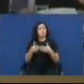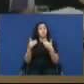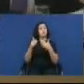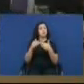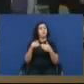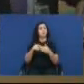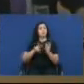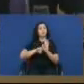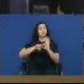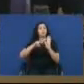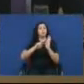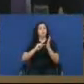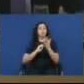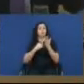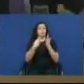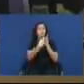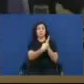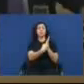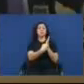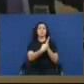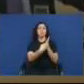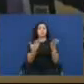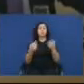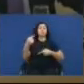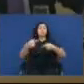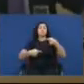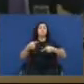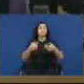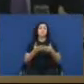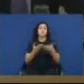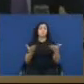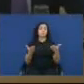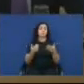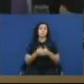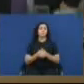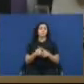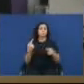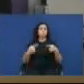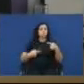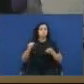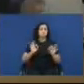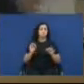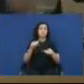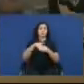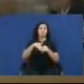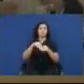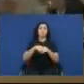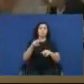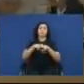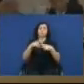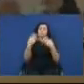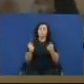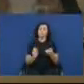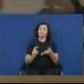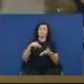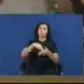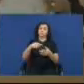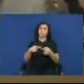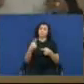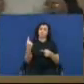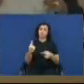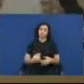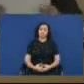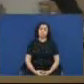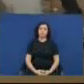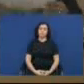requerimento de inversão de pauta do vereador Newton Santos vai à discussão. Não havendo quem queira discutir, vai à votação. Os sentados aprovam,